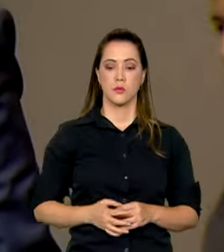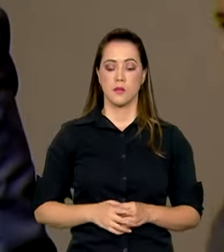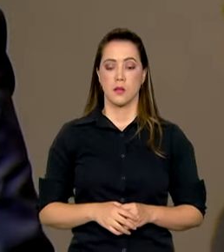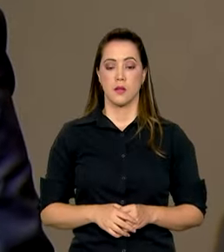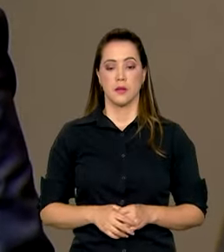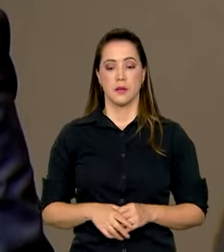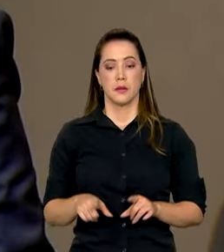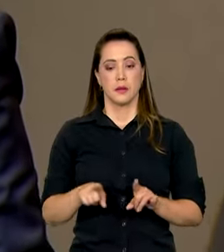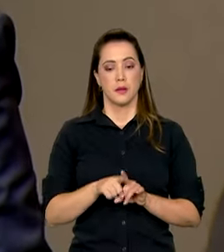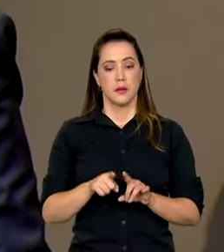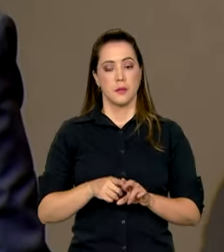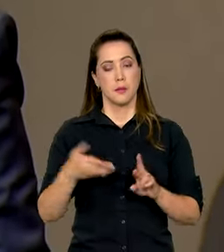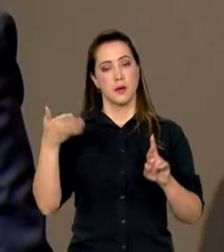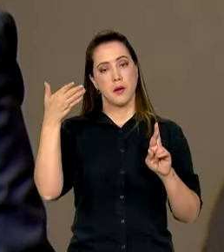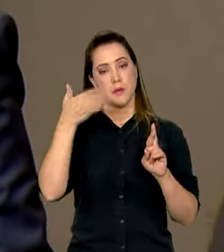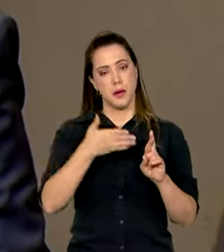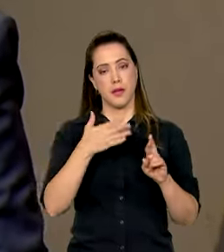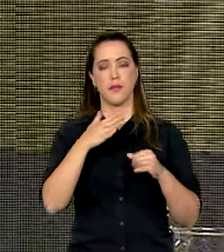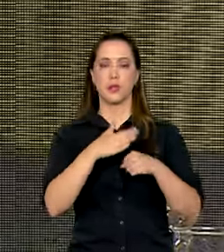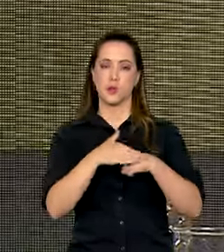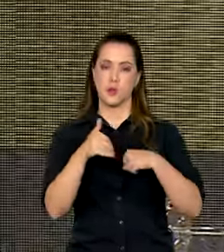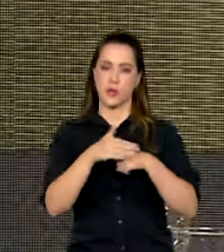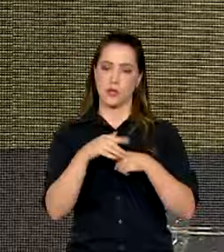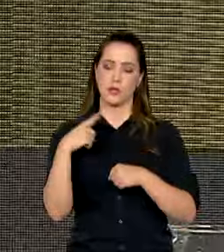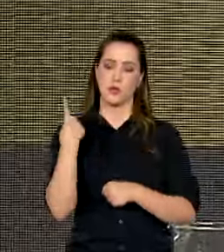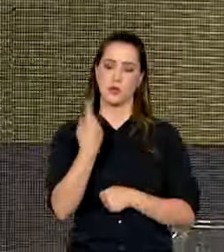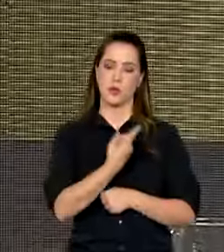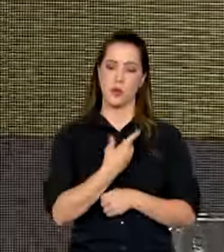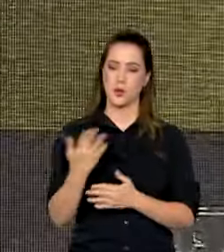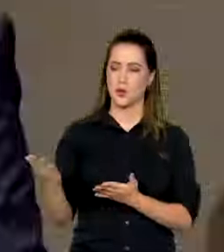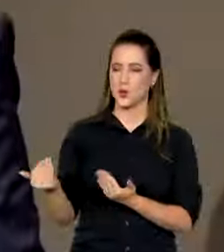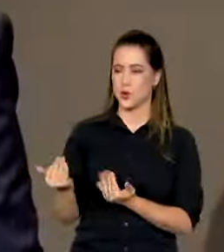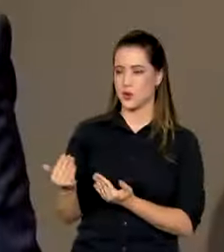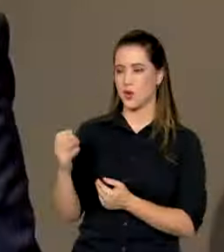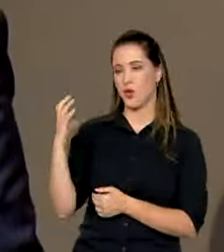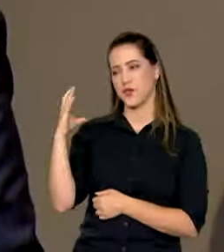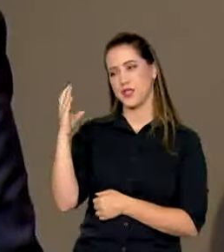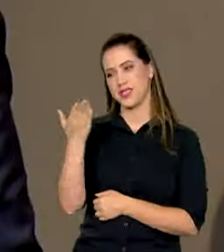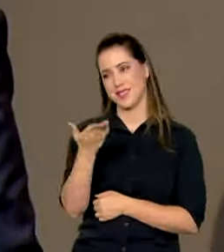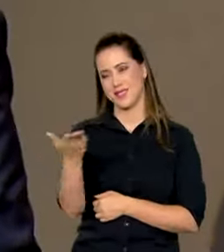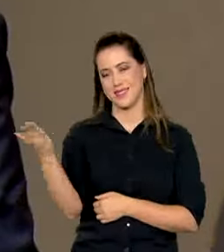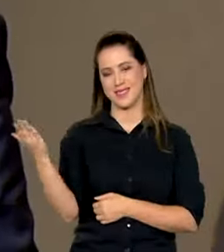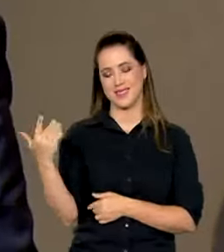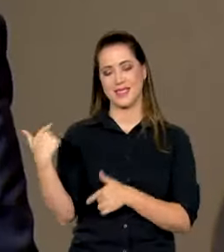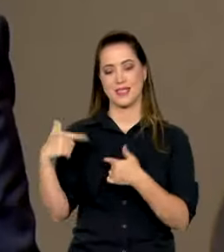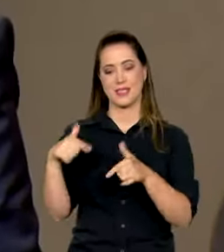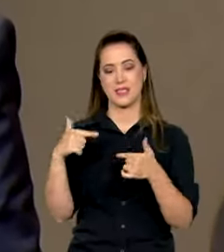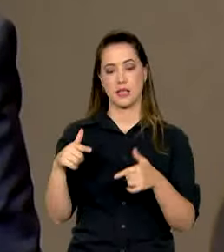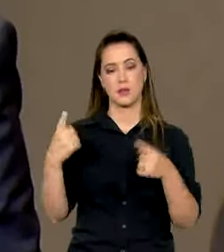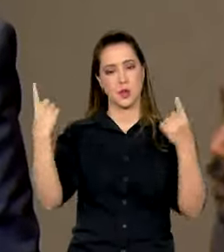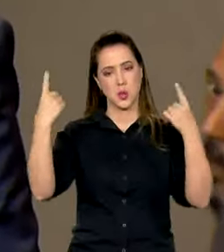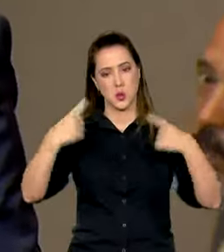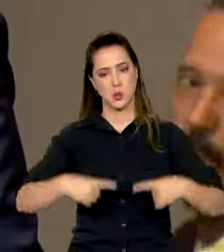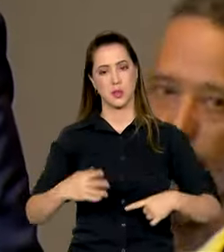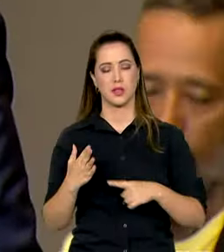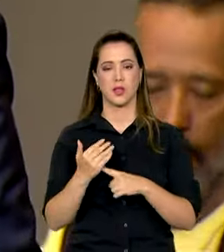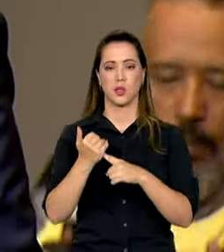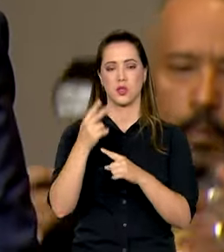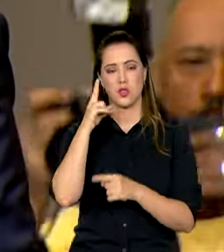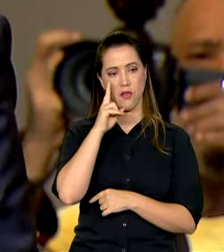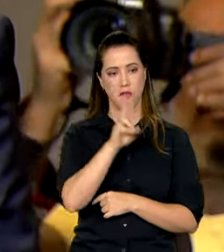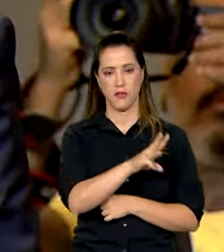Fazer uma referência também muito carinhosa aos nossos jovens cientistas que atuaram no Hackathon. Eu vejo três